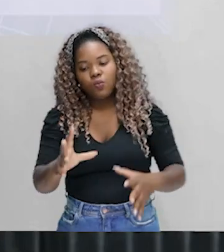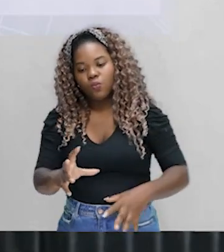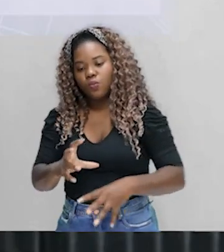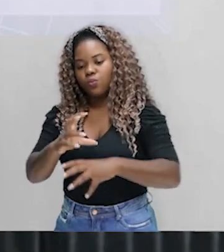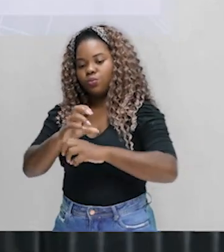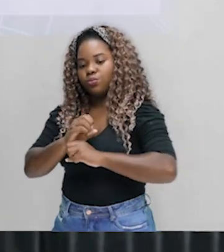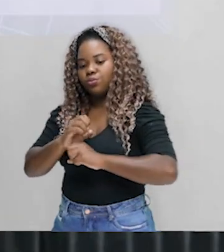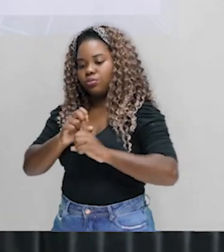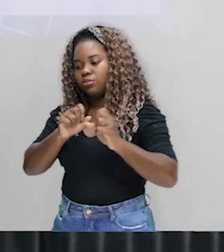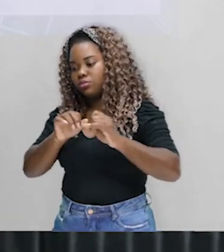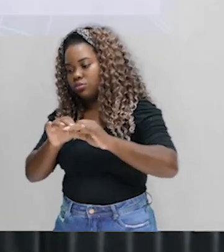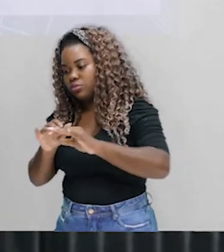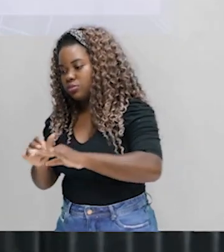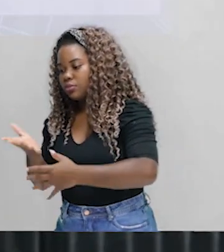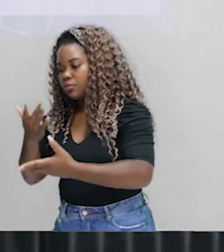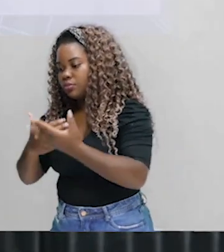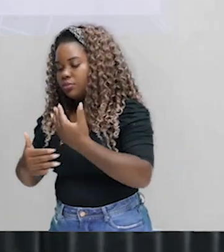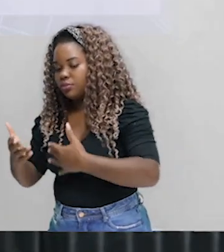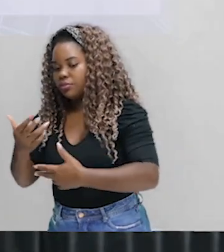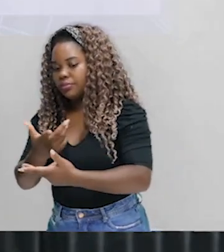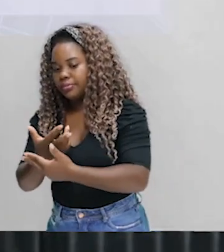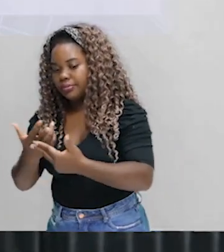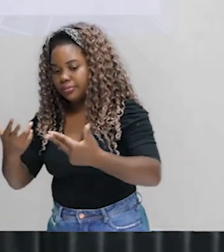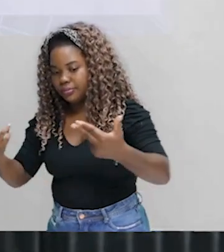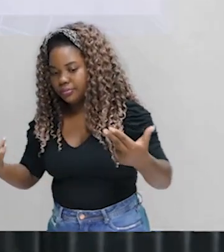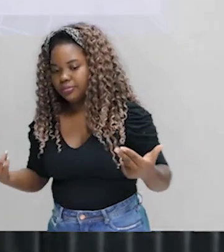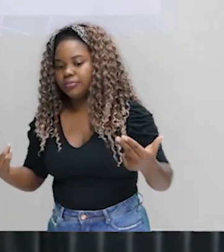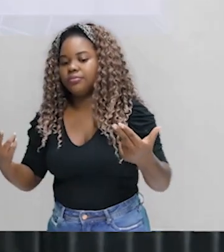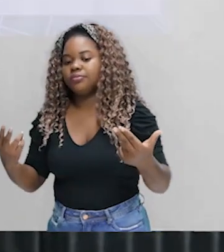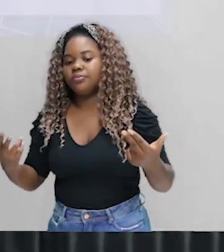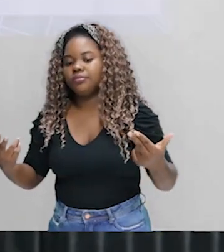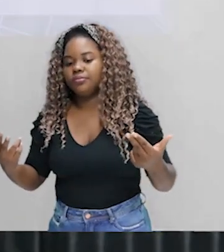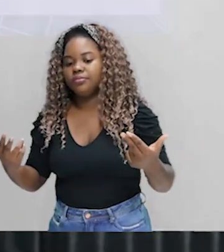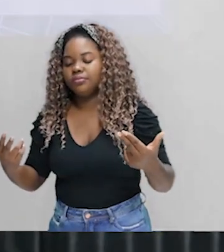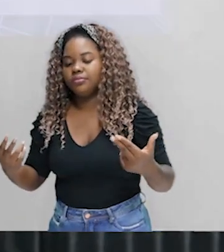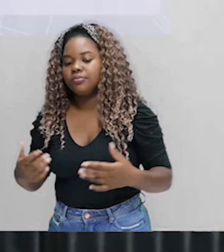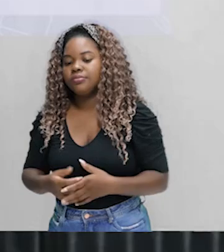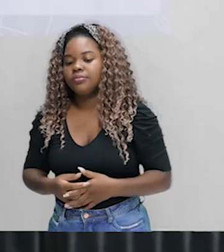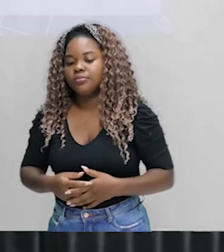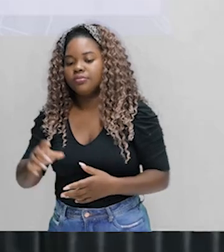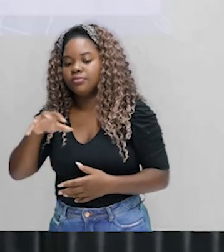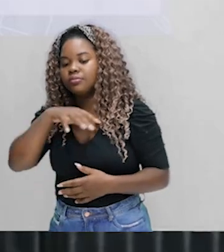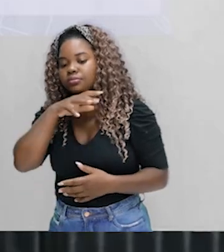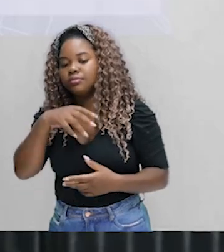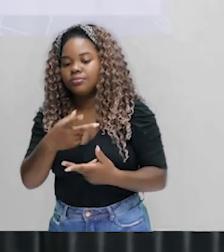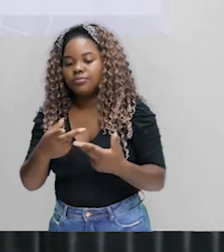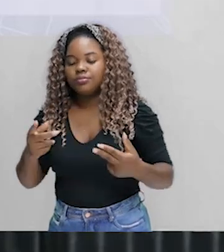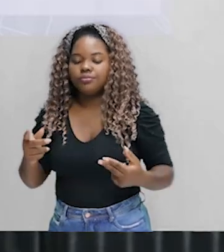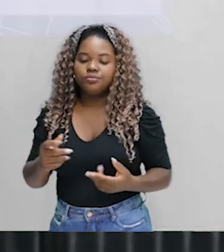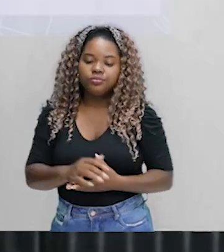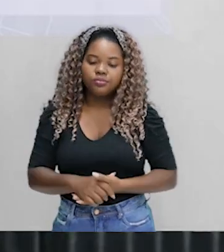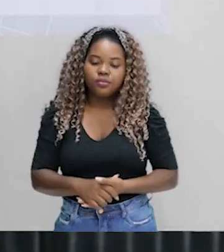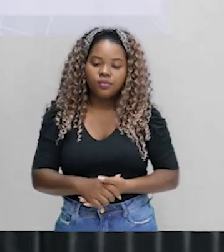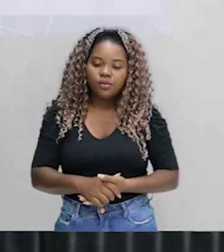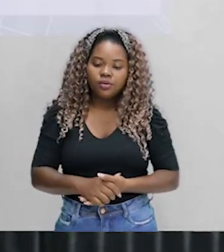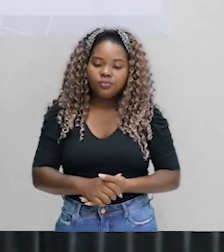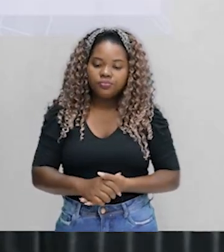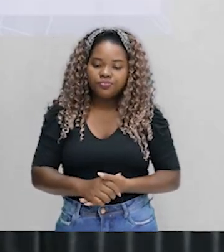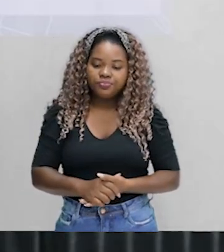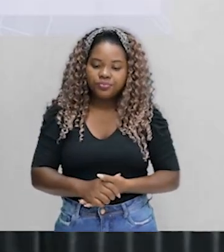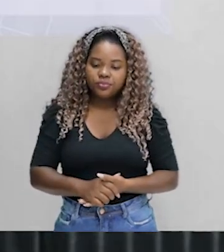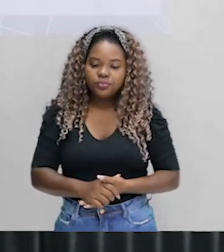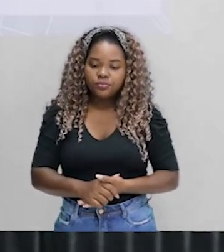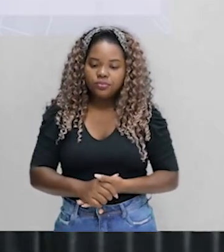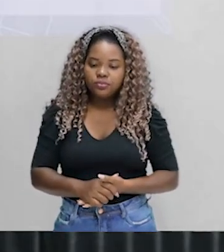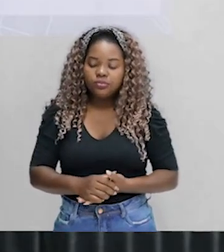transmitida para esse consumidor primário aqui, que é um herbívoro, por exemplo. Lógico, esse herbívoro,